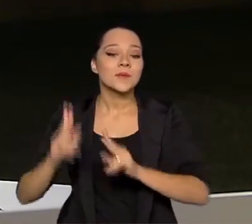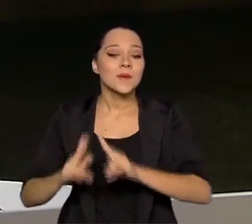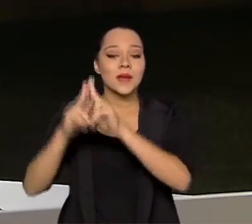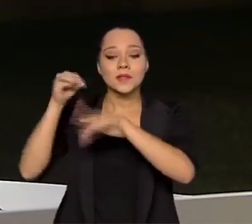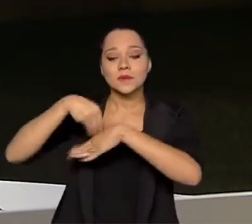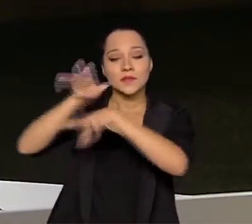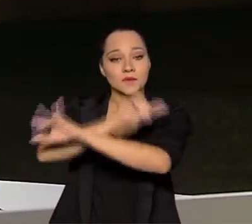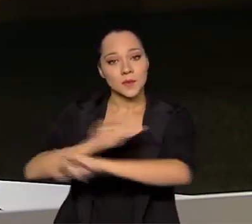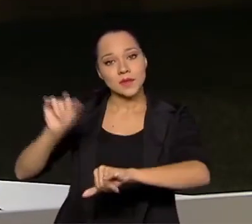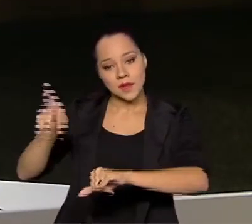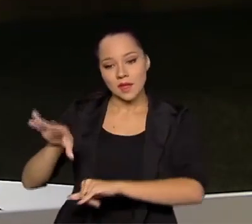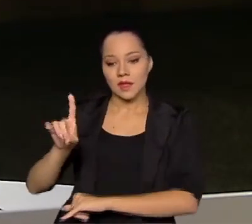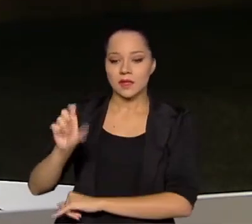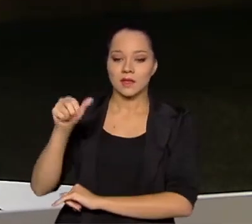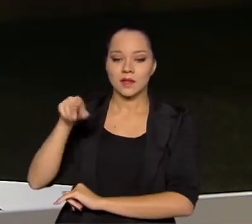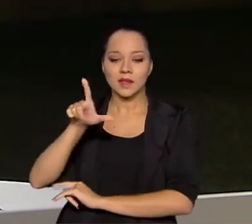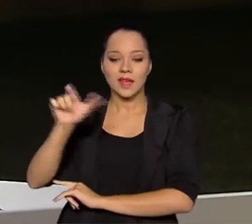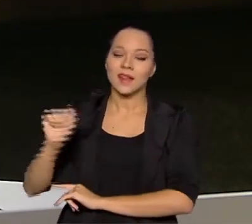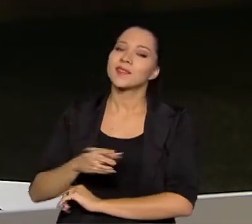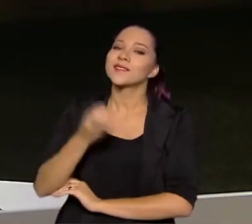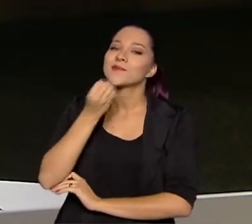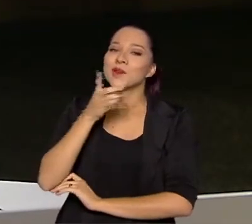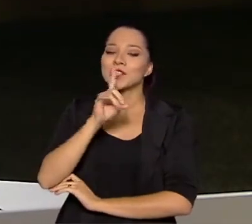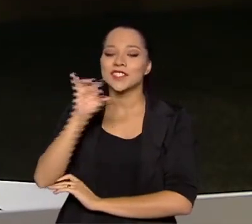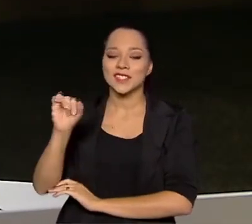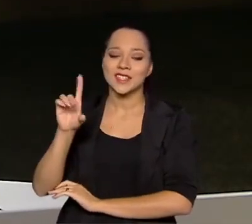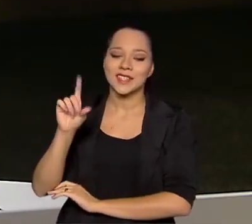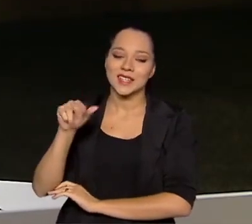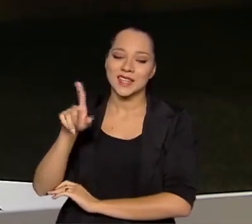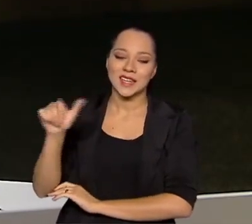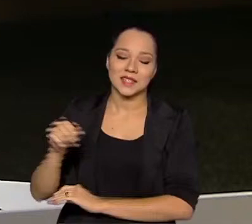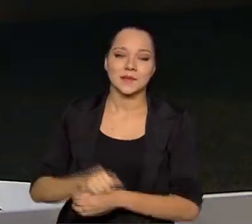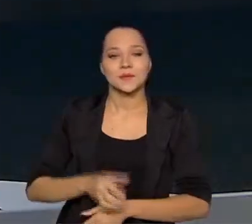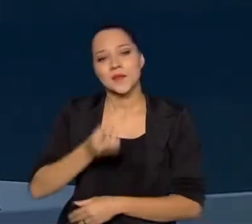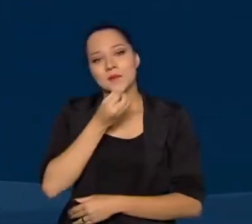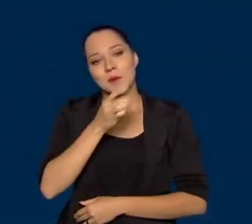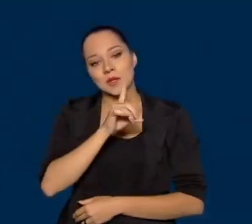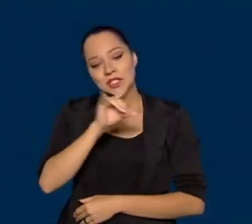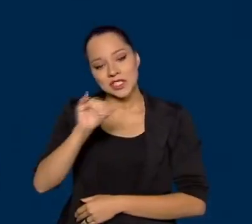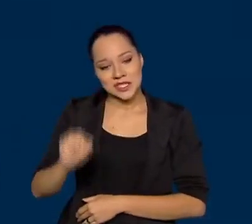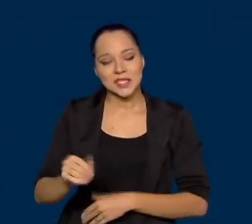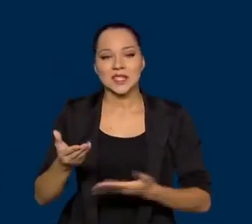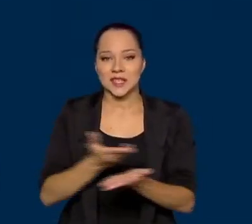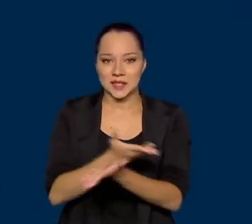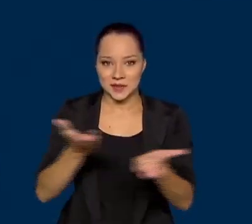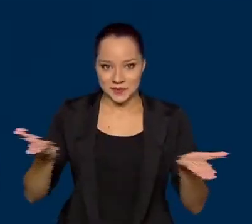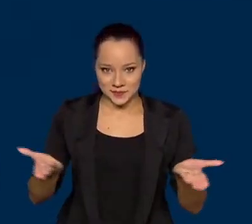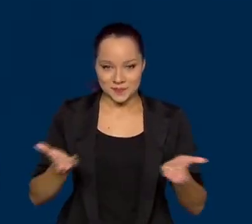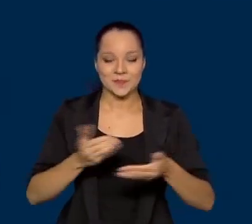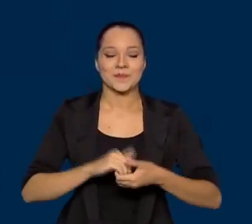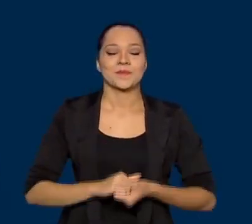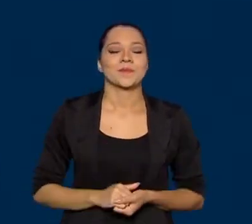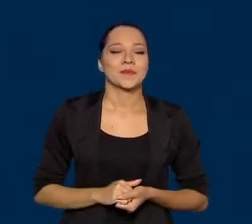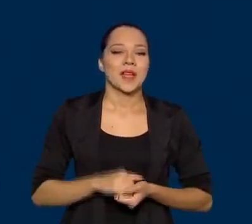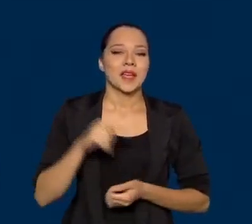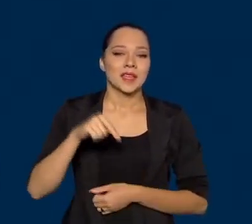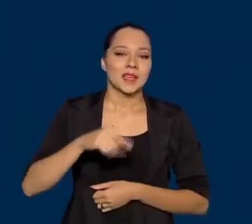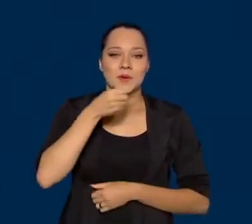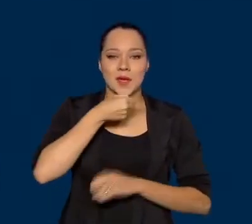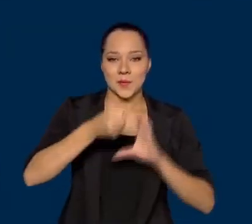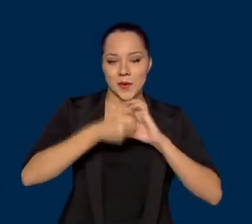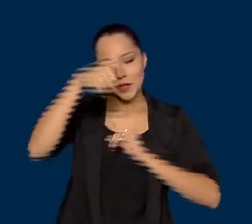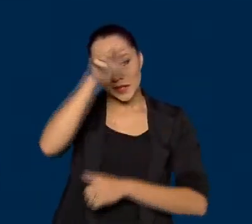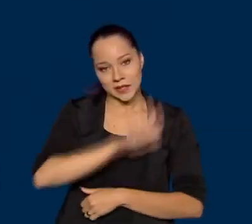hoje é Daniela Franco. Bonjour, Daniela. Bonjour, Miguelzinho. Bonjour, Monique. Bom dia a todos os ouvintes do